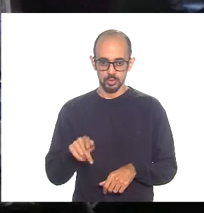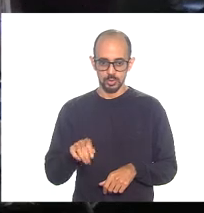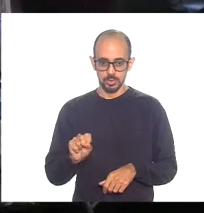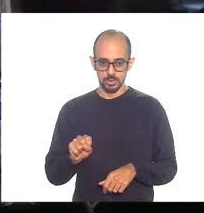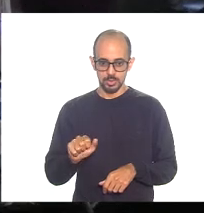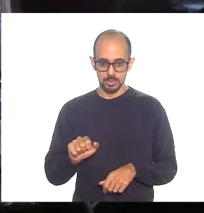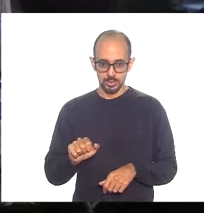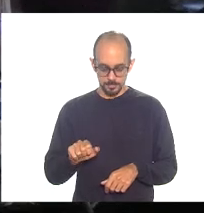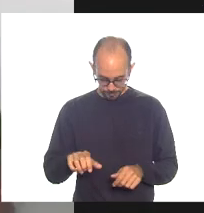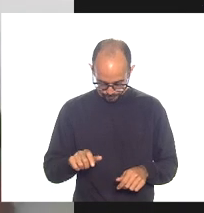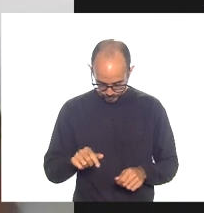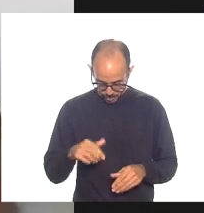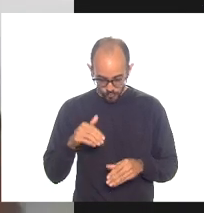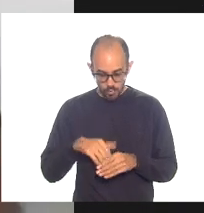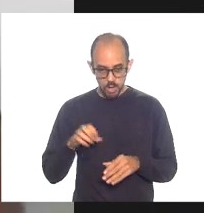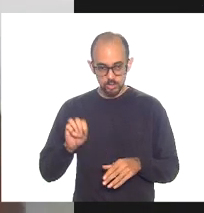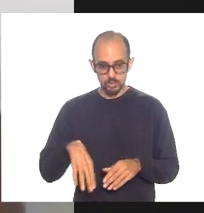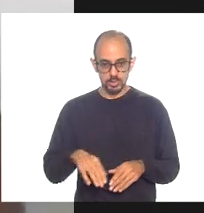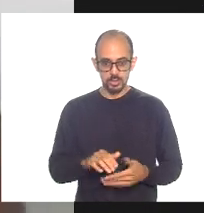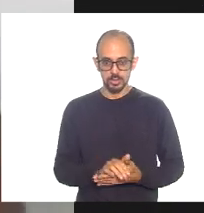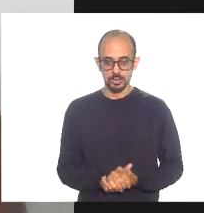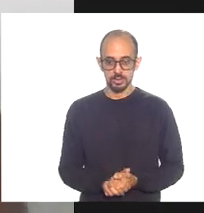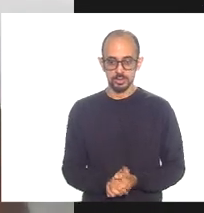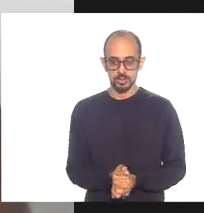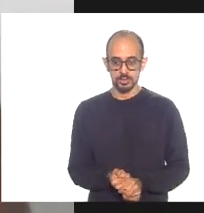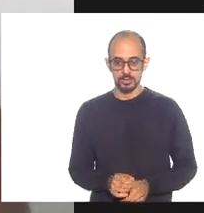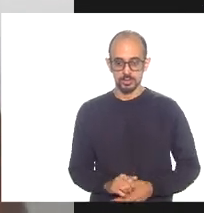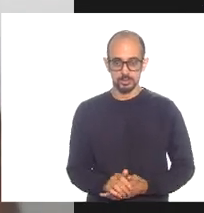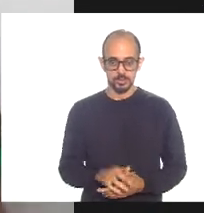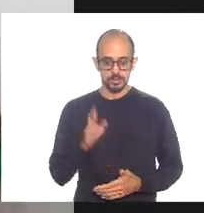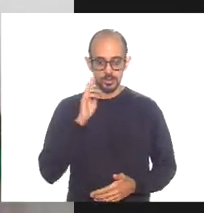Deputada voto favorável, senhora presidenta.